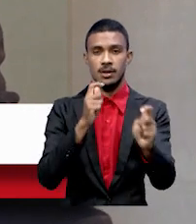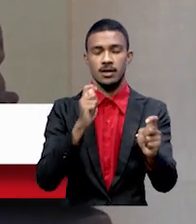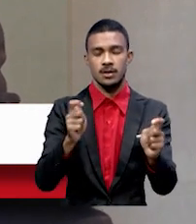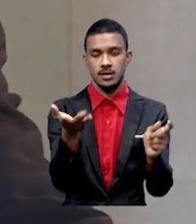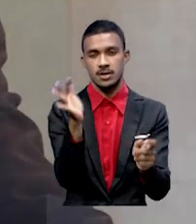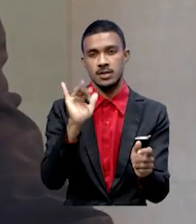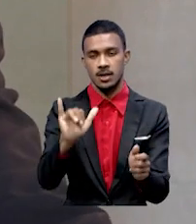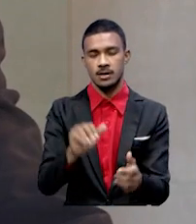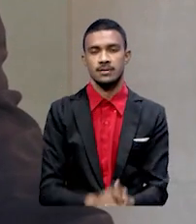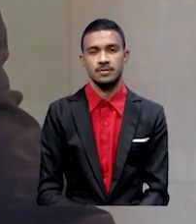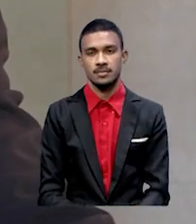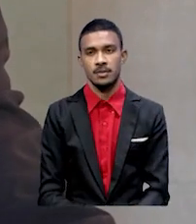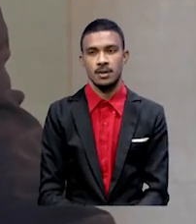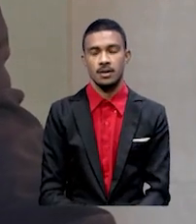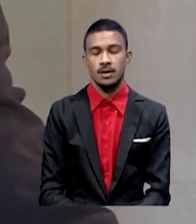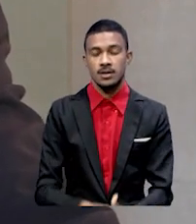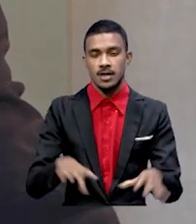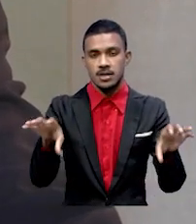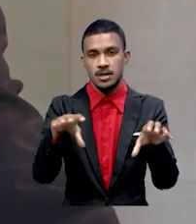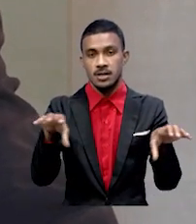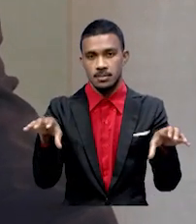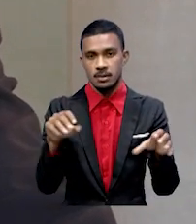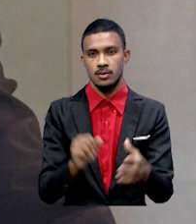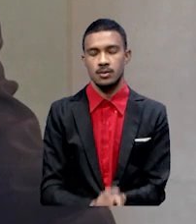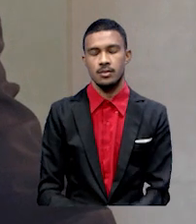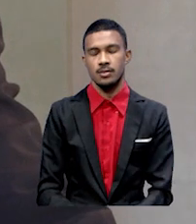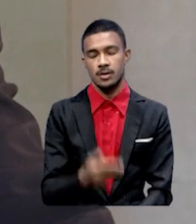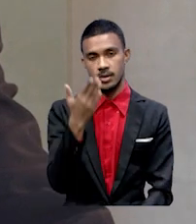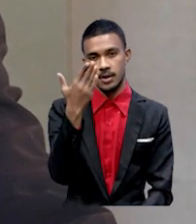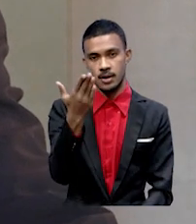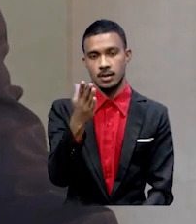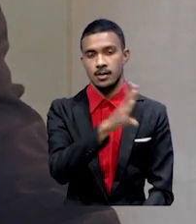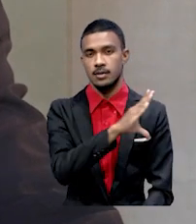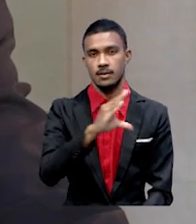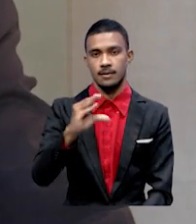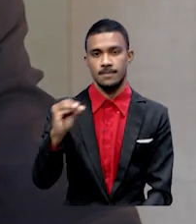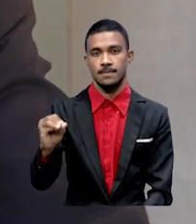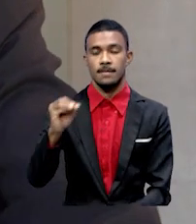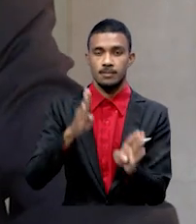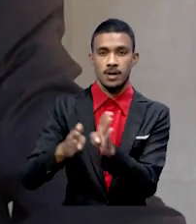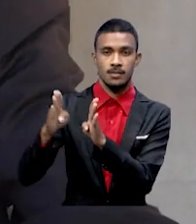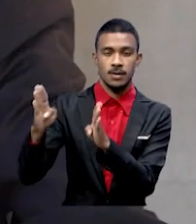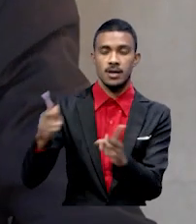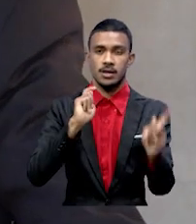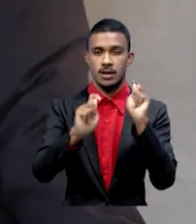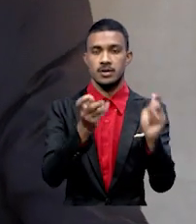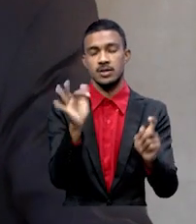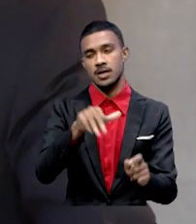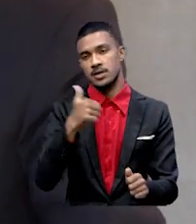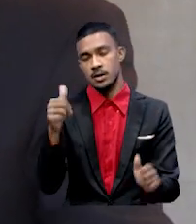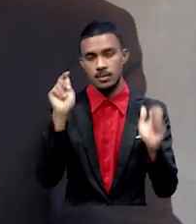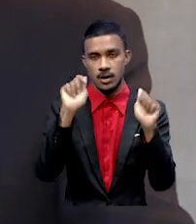seja recenseamento, né? No preparativos técnicos, ser para